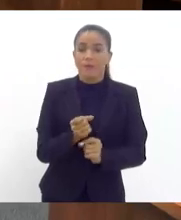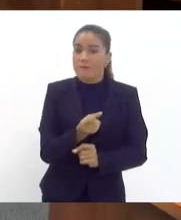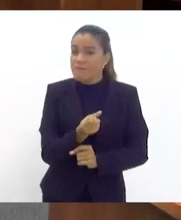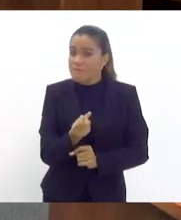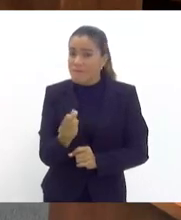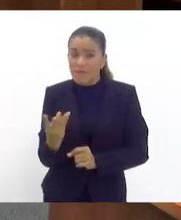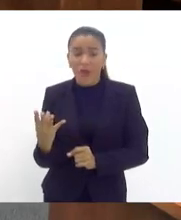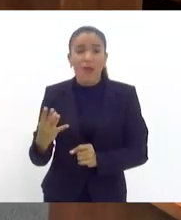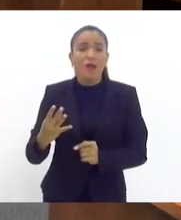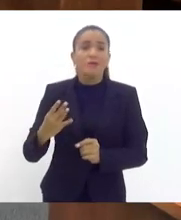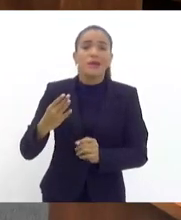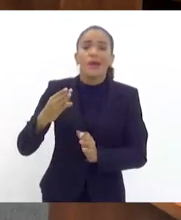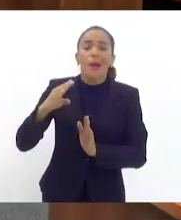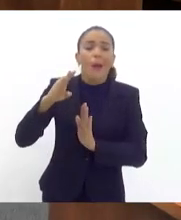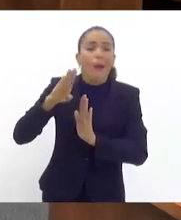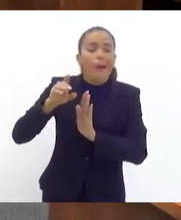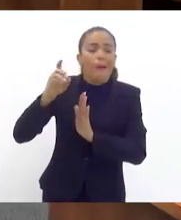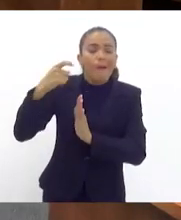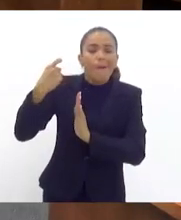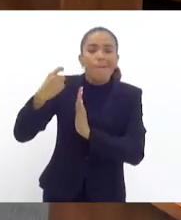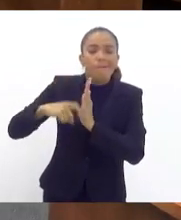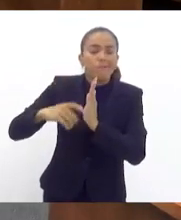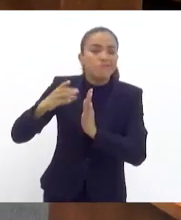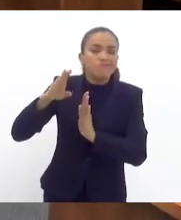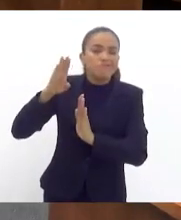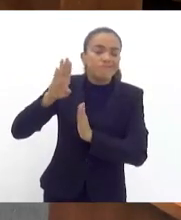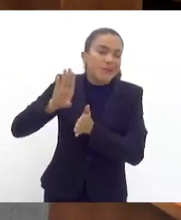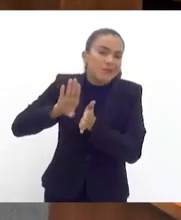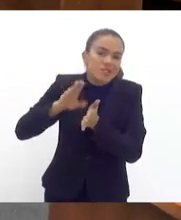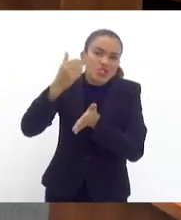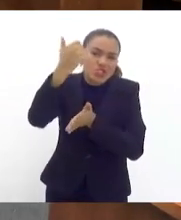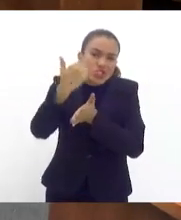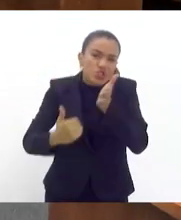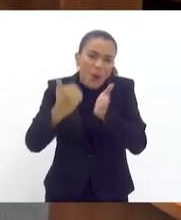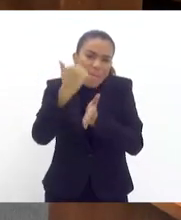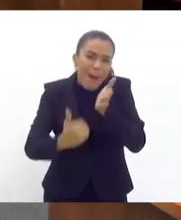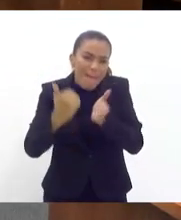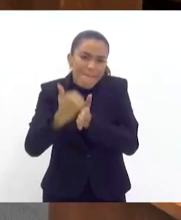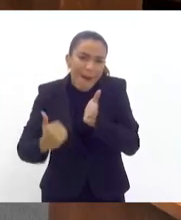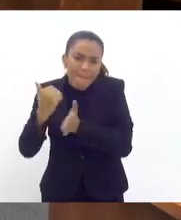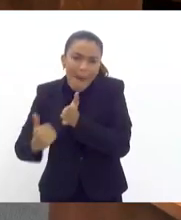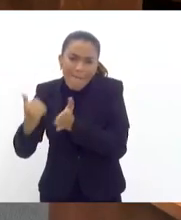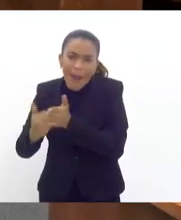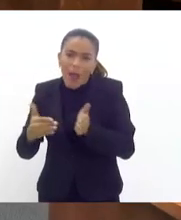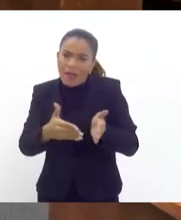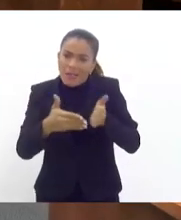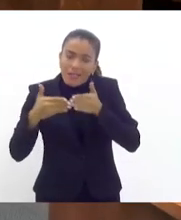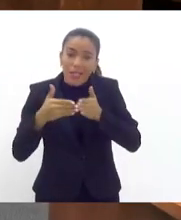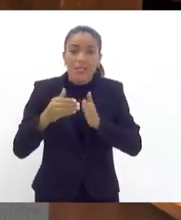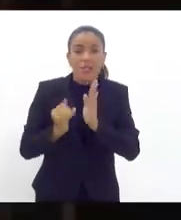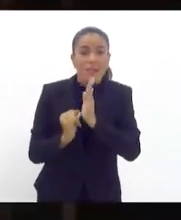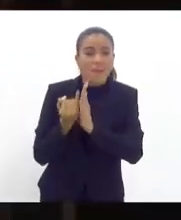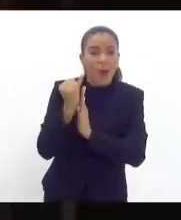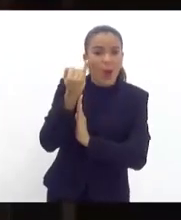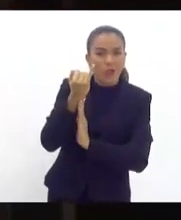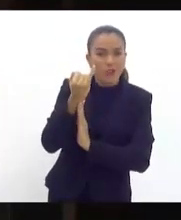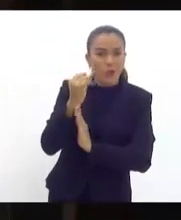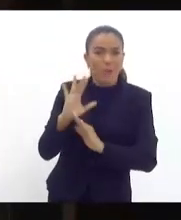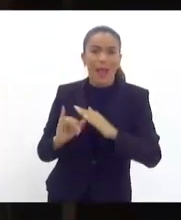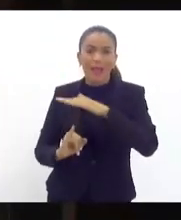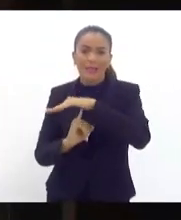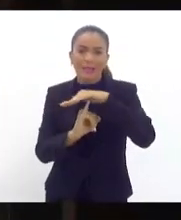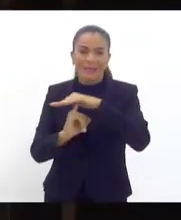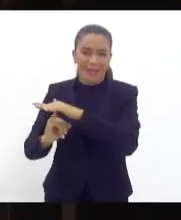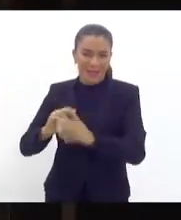isenção de imposto para as entidades religiosas então tem uma proposta que ia fazer que pode se começar como